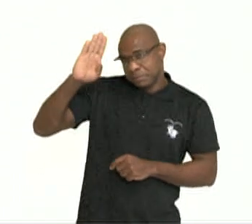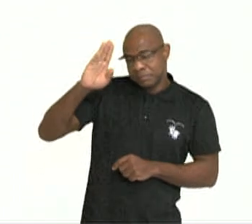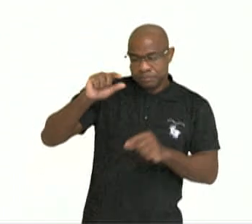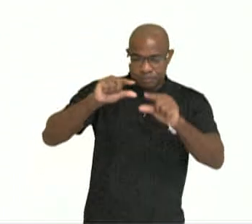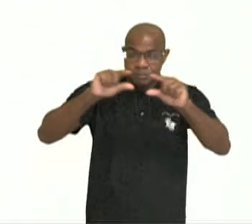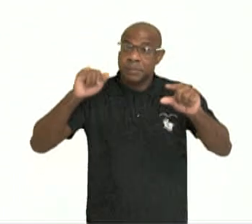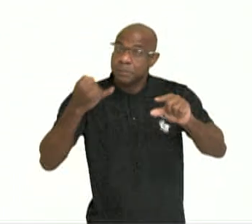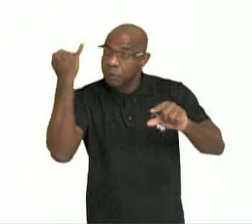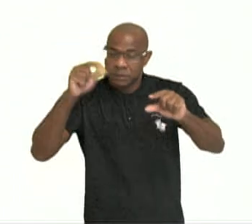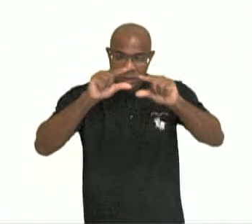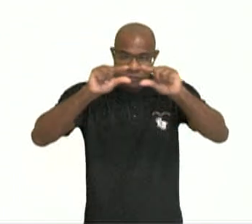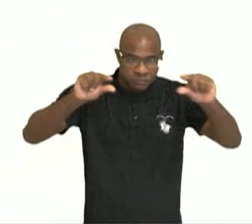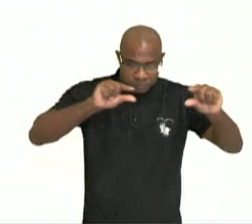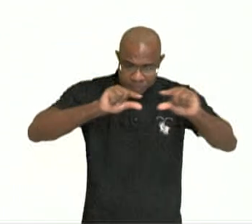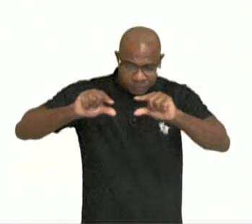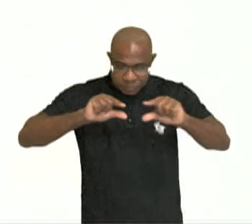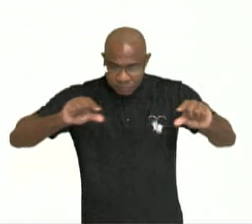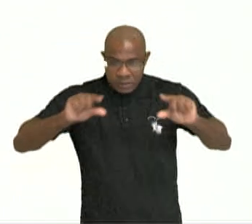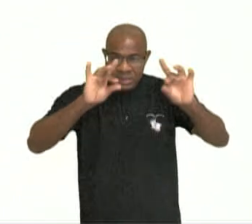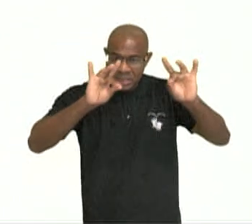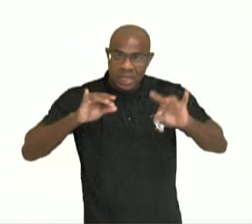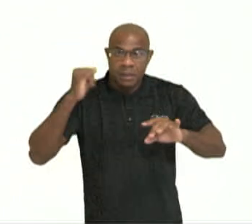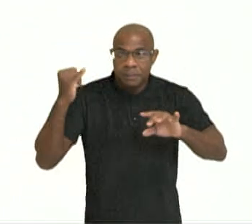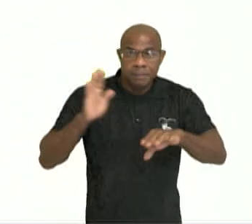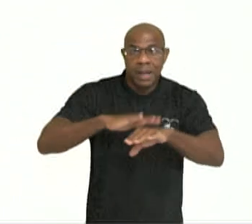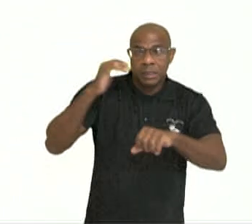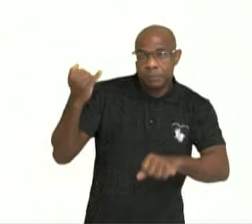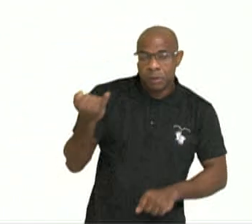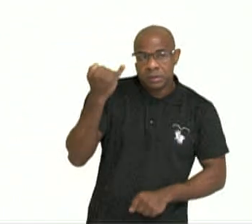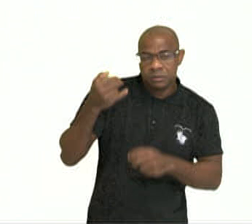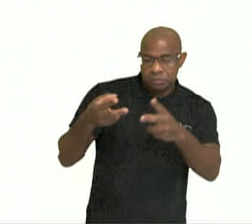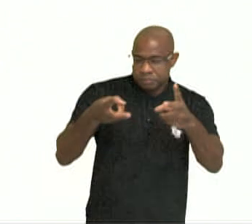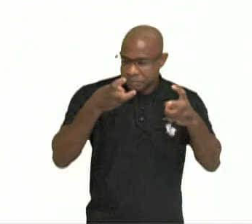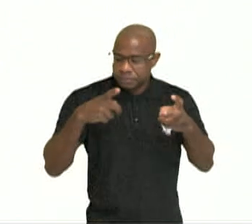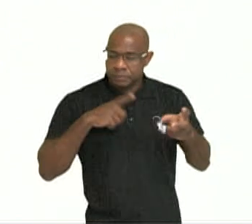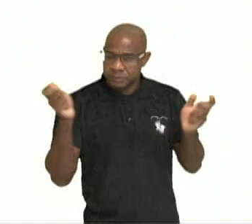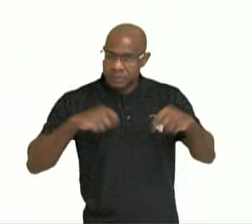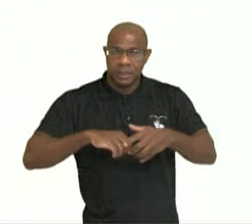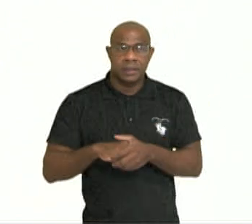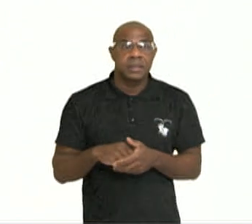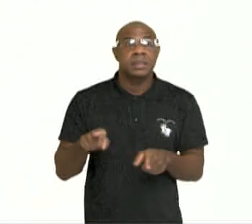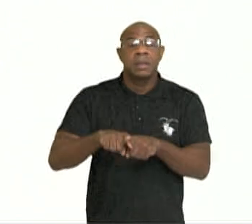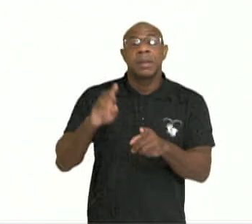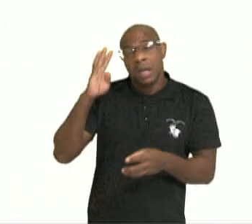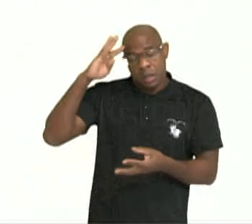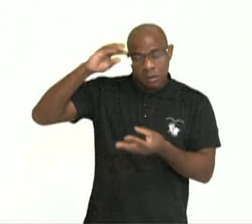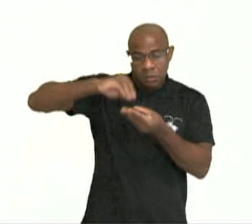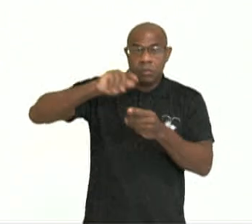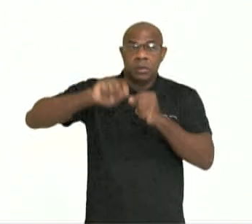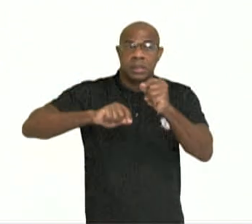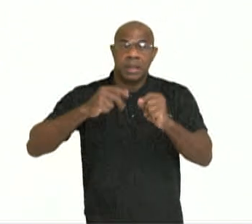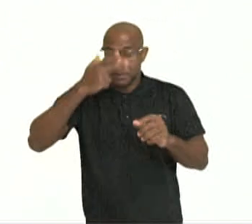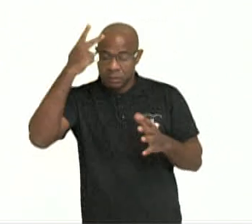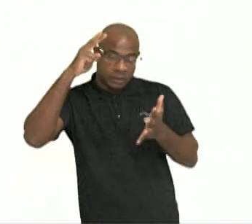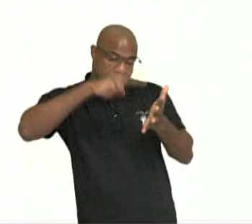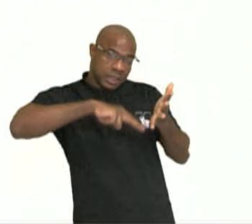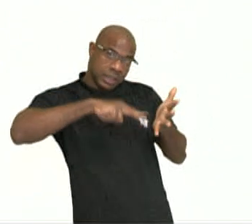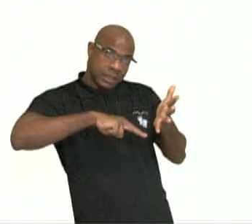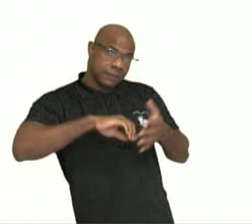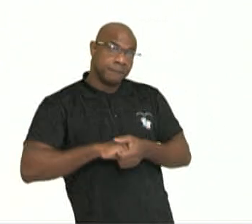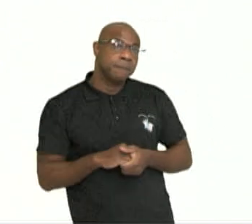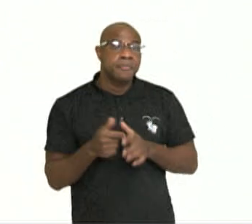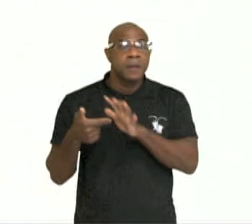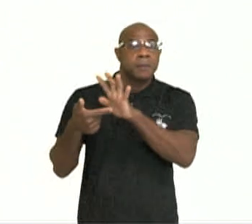evidenciando detalhes mais importantes e fundamentais à compreensão do leitor. Apresentada